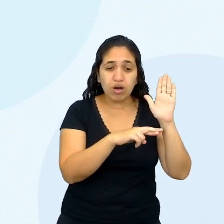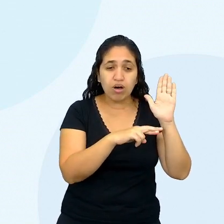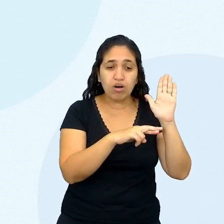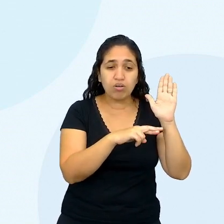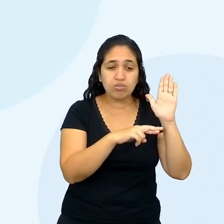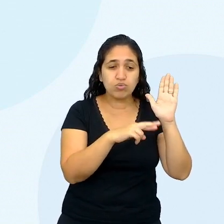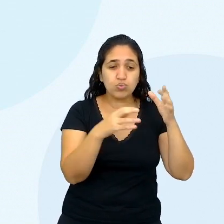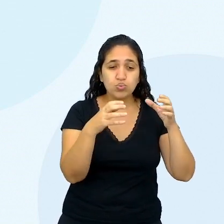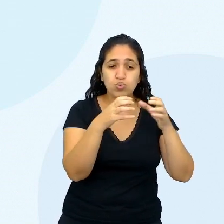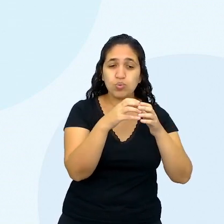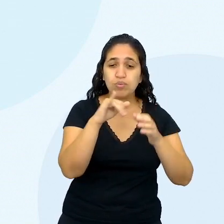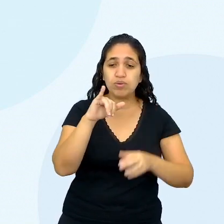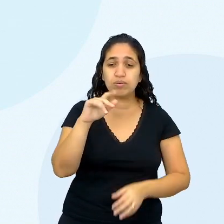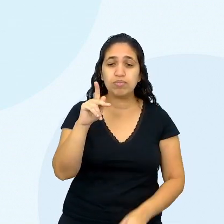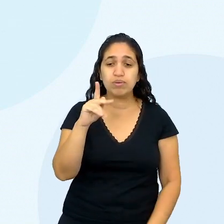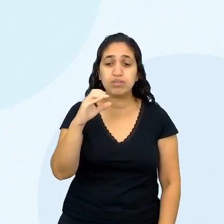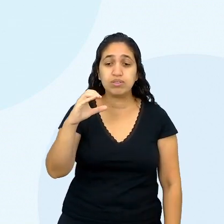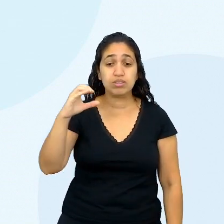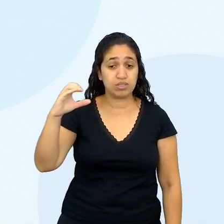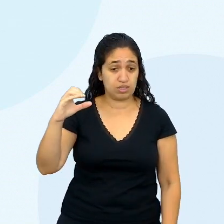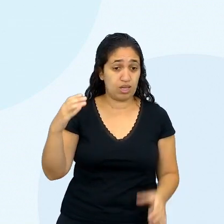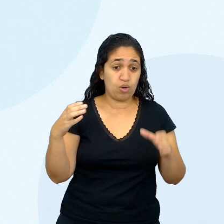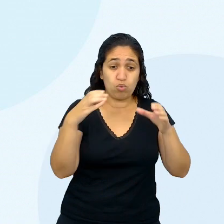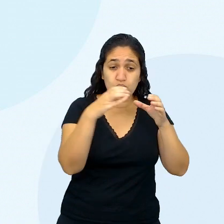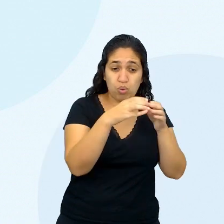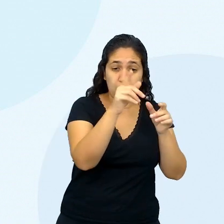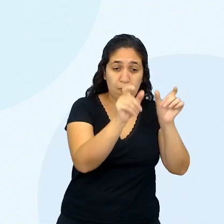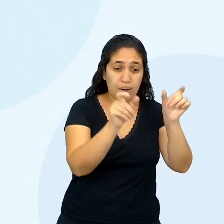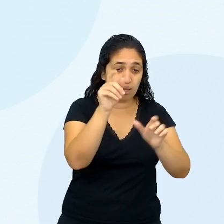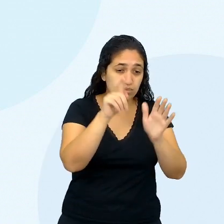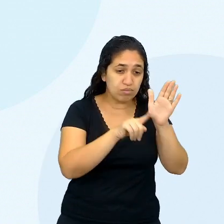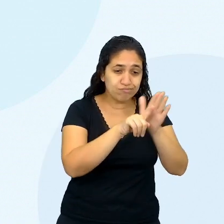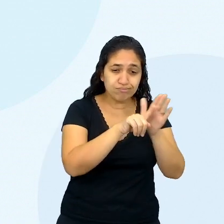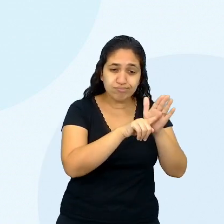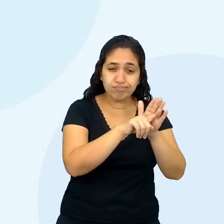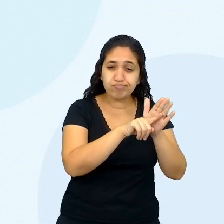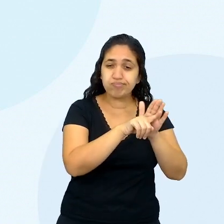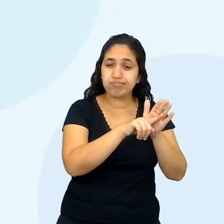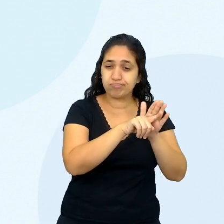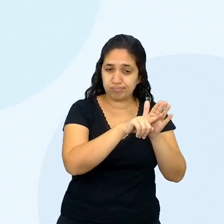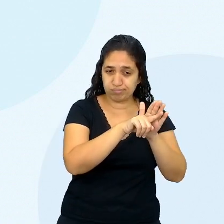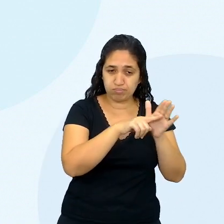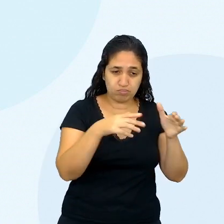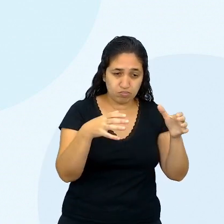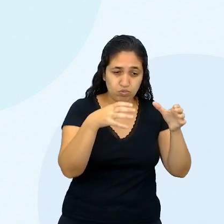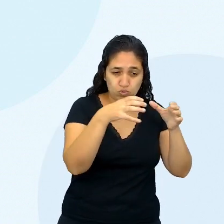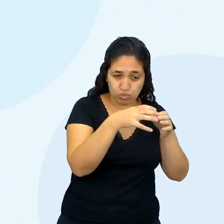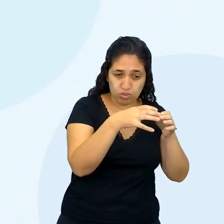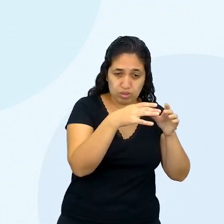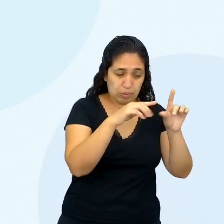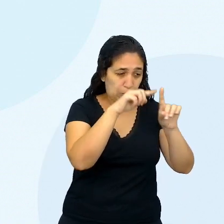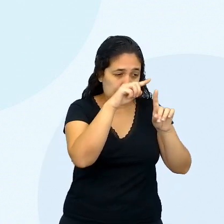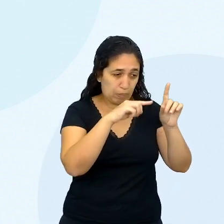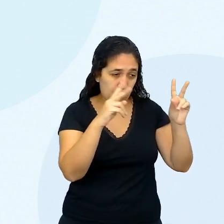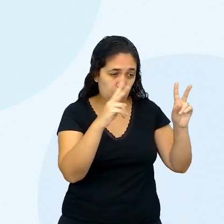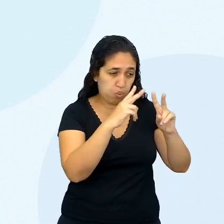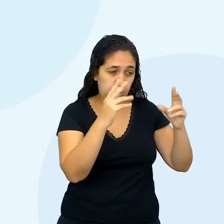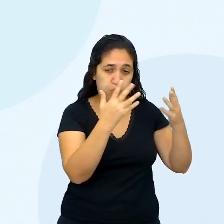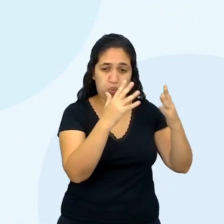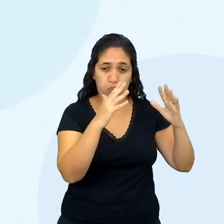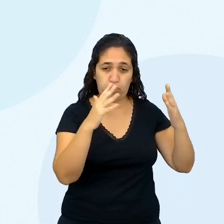grupo de pesquisadores, né, que é o painel intergovernamental de mudanças climáticas, que